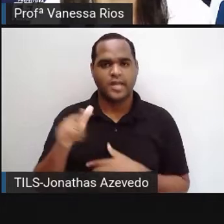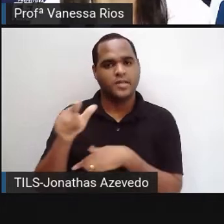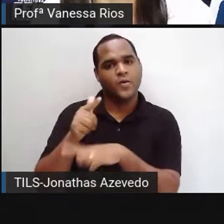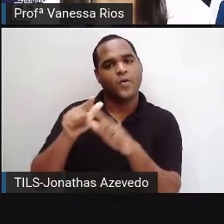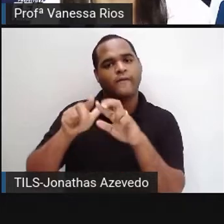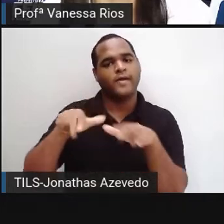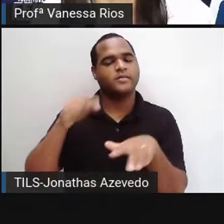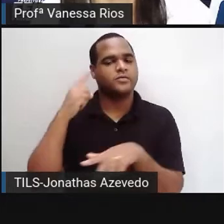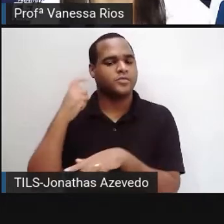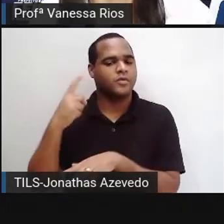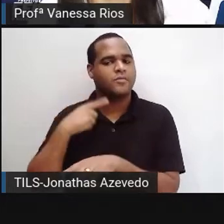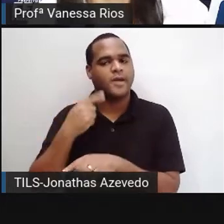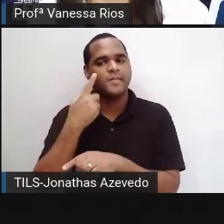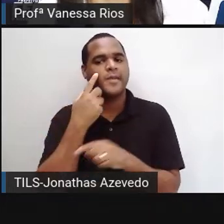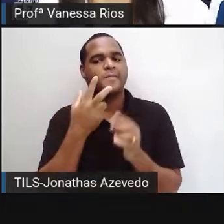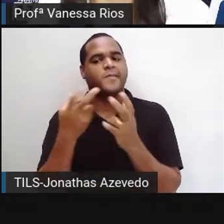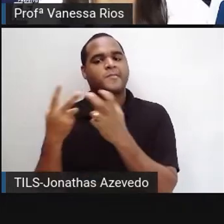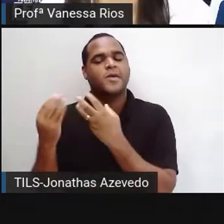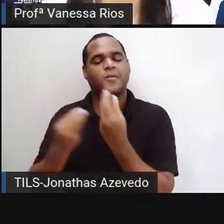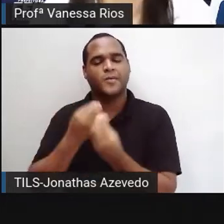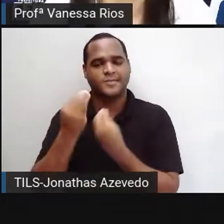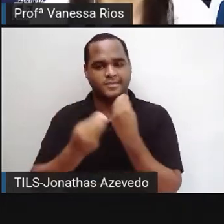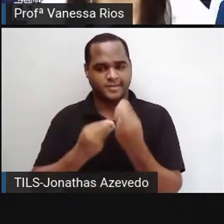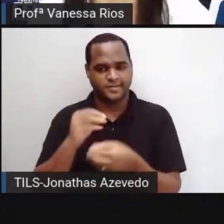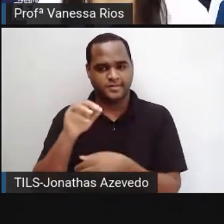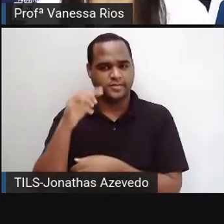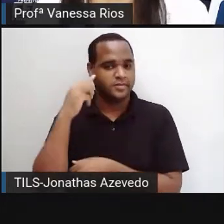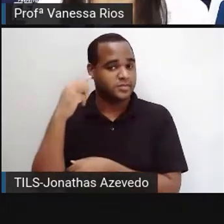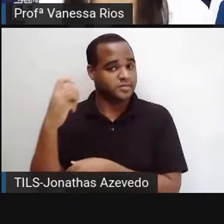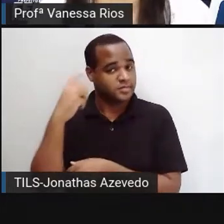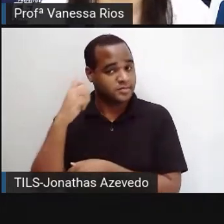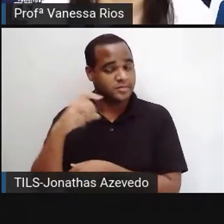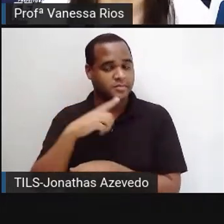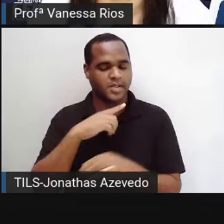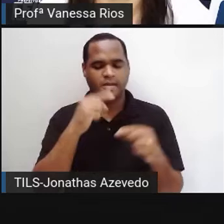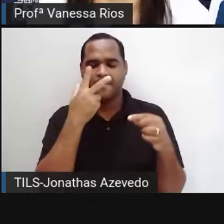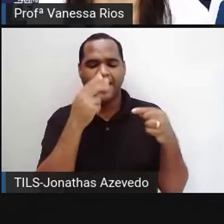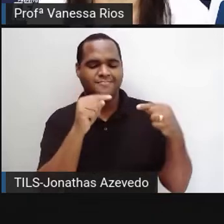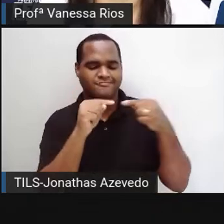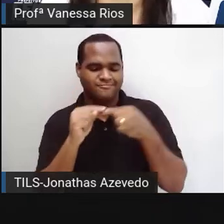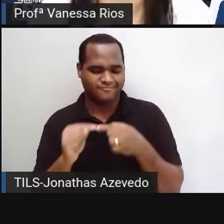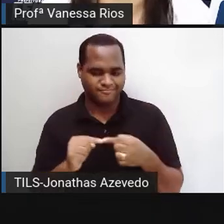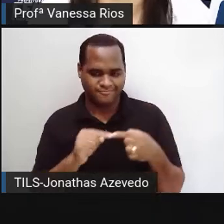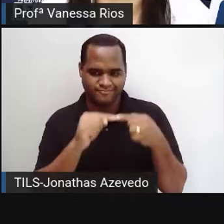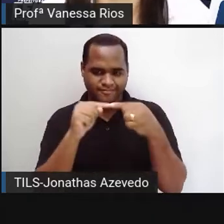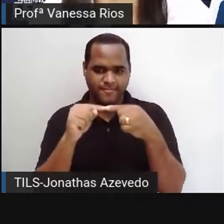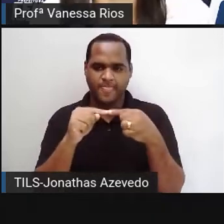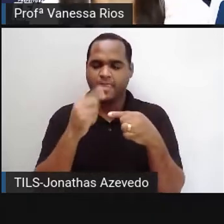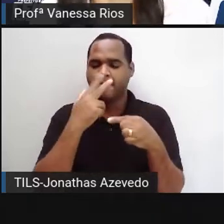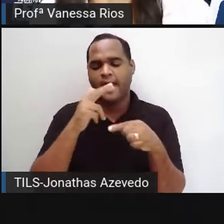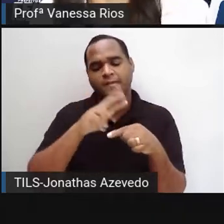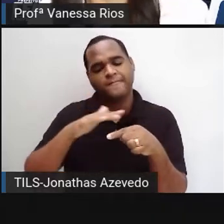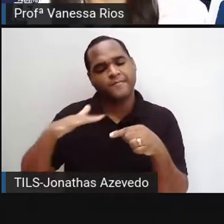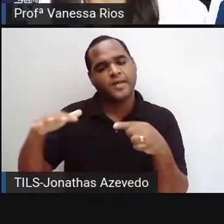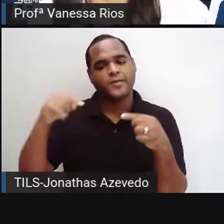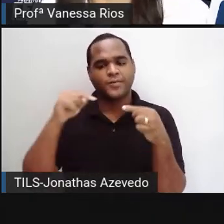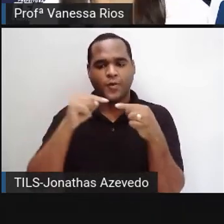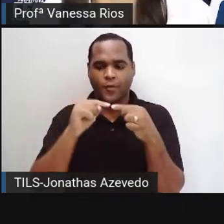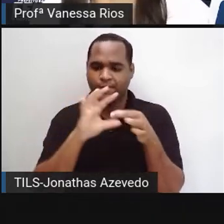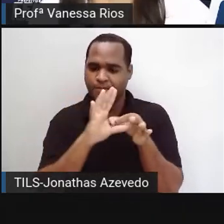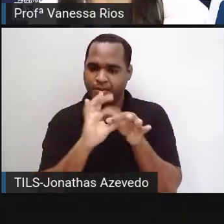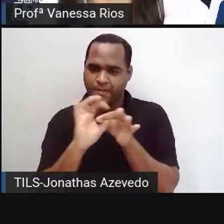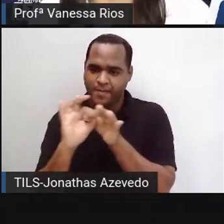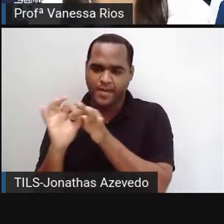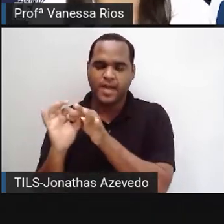interessante a gente observar como esses sons eles podem aí serem combinados e dependendo do ritmo e da forma como